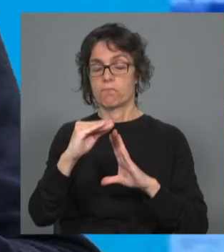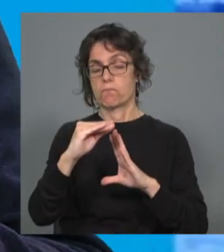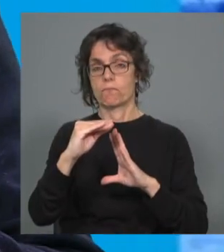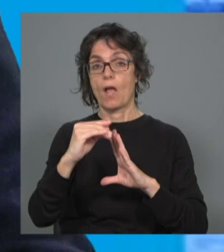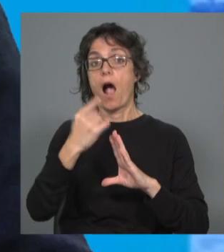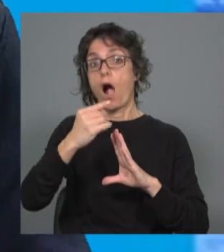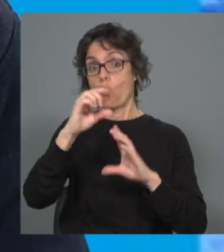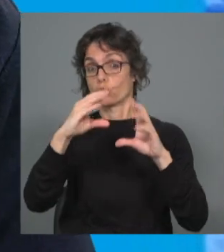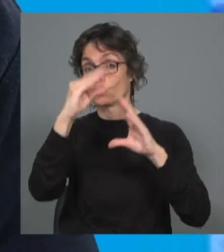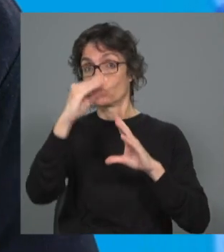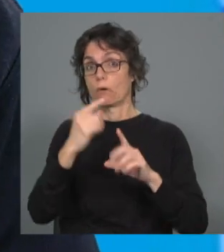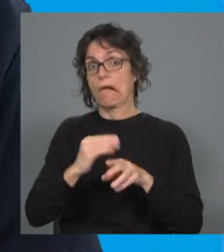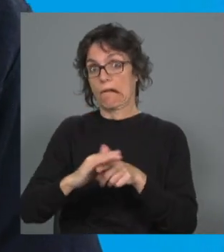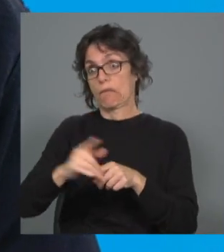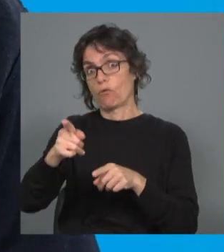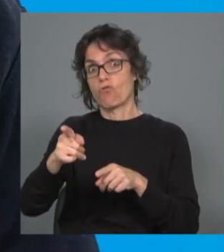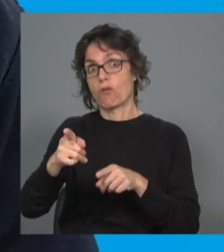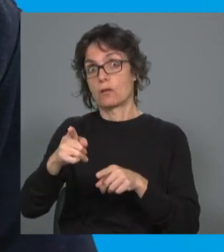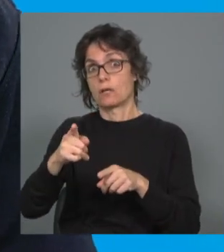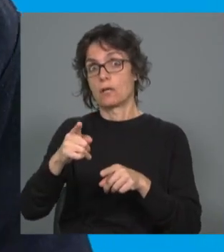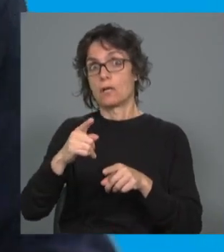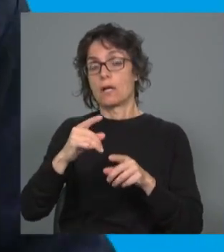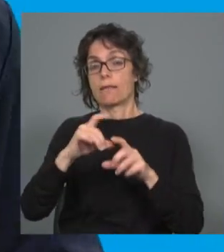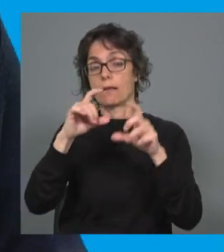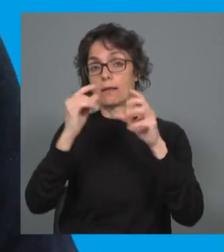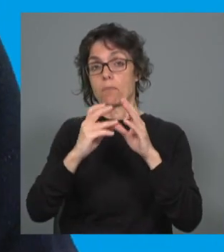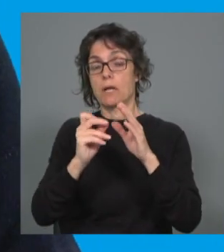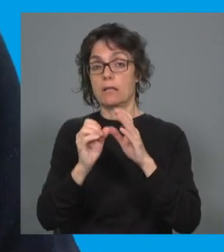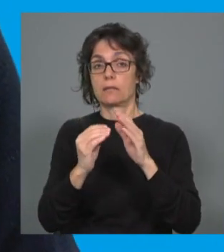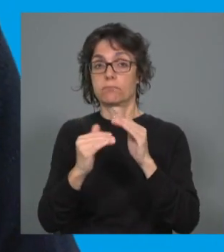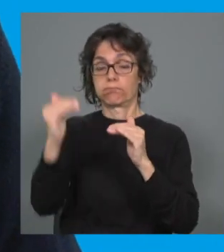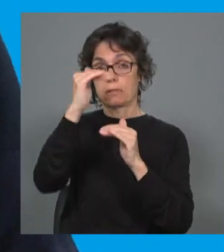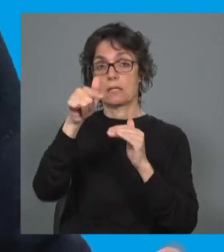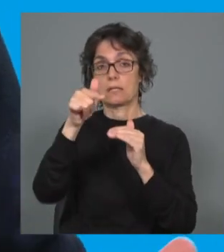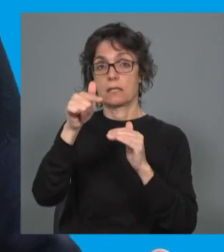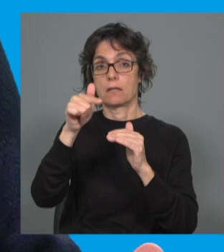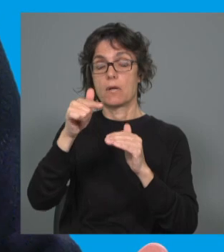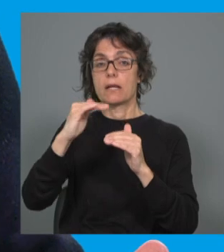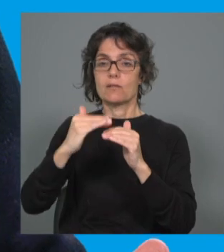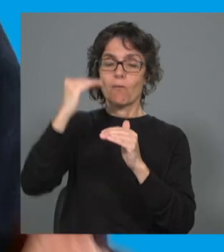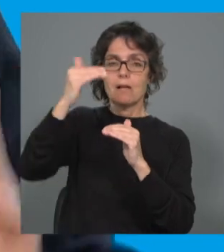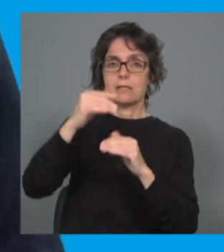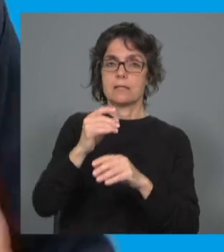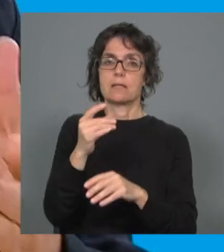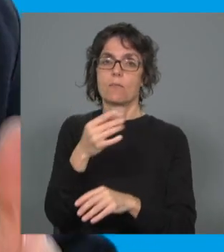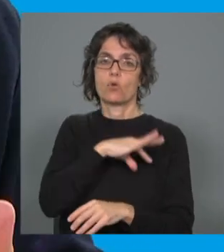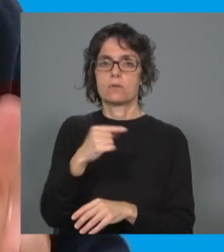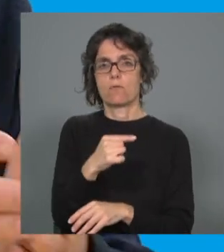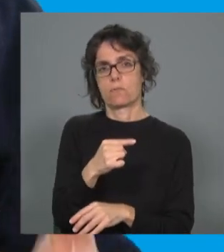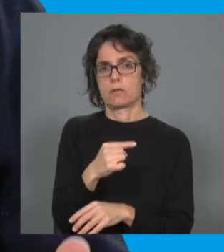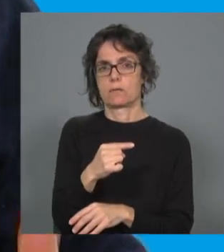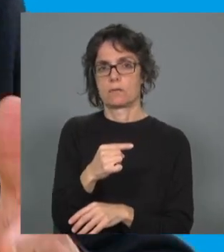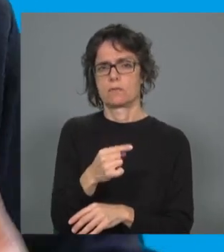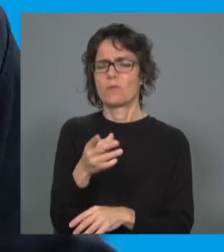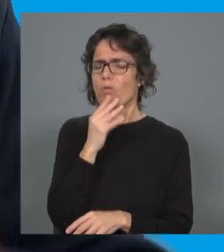alguns só por sorte é que têm as 3 tabelas mais altas fora do salário mínimo nacional. Não pode ser. Se querem que os trabalhadores